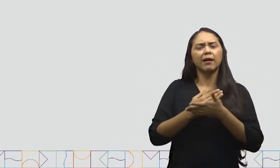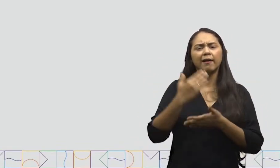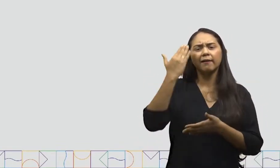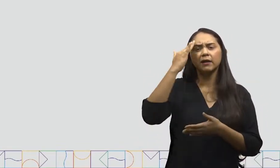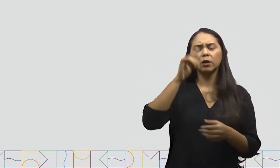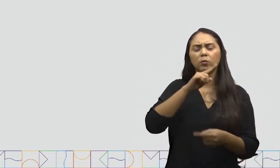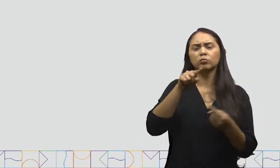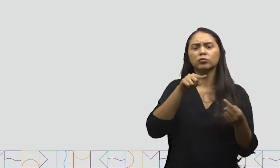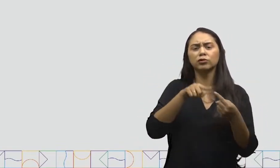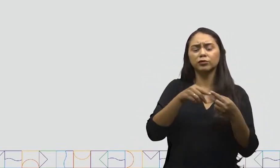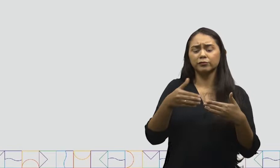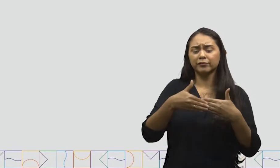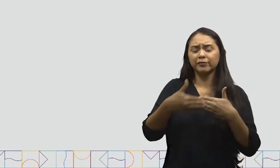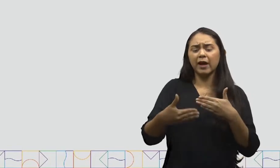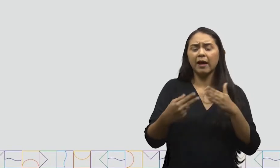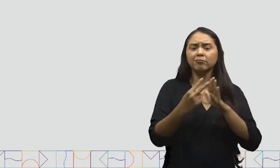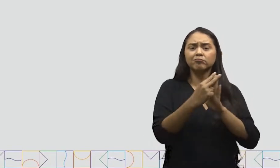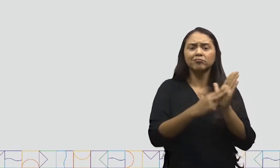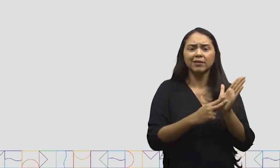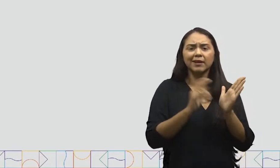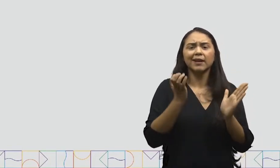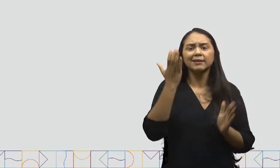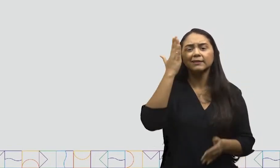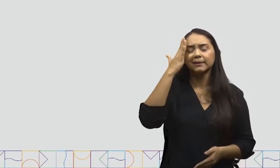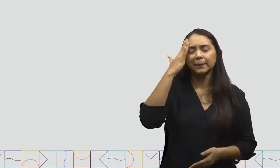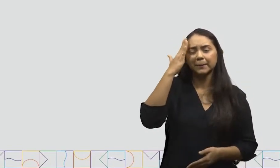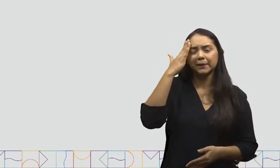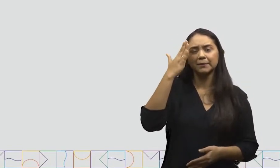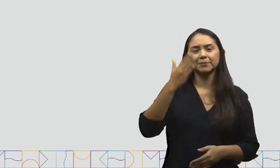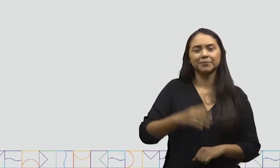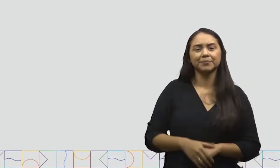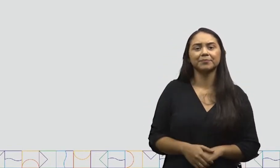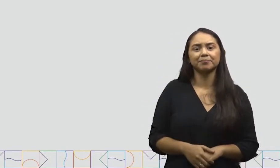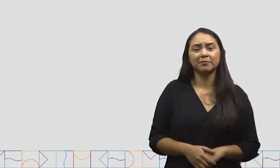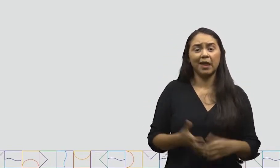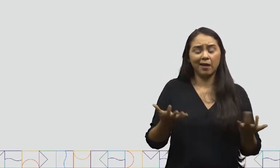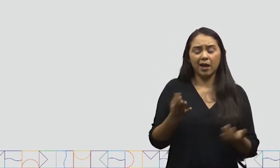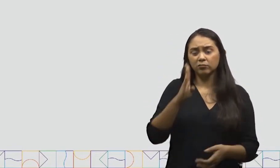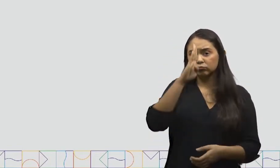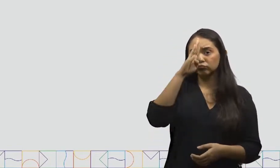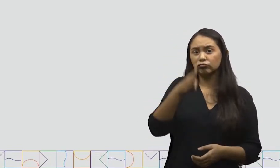de apresentar ao leitor que está apenas buscando um experimento e quer ir